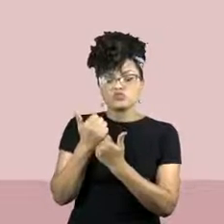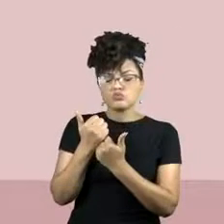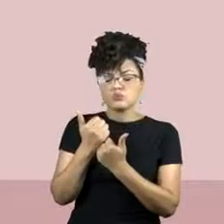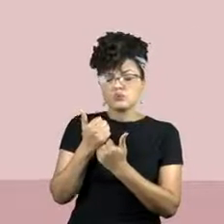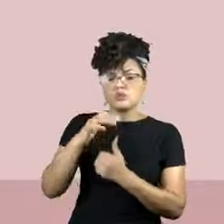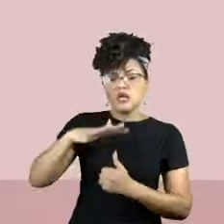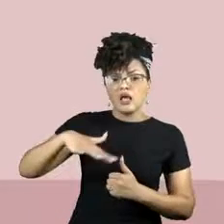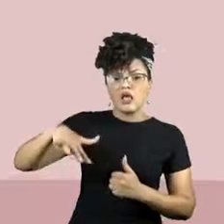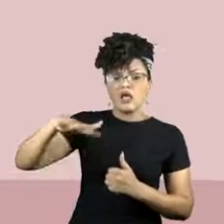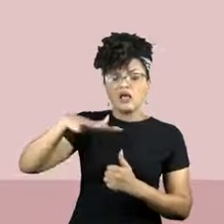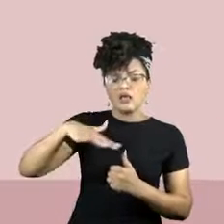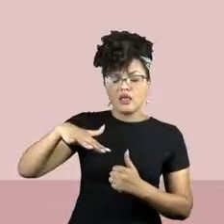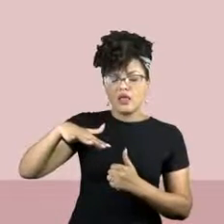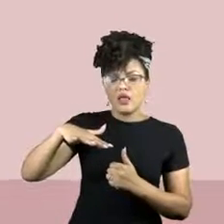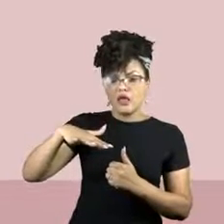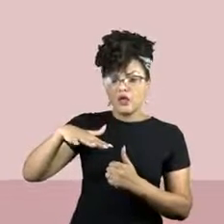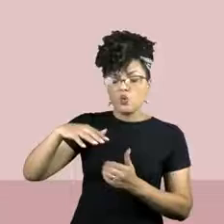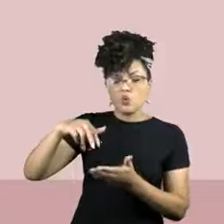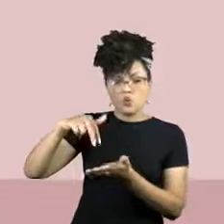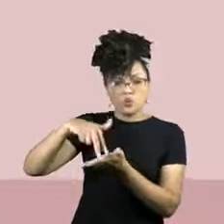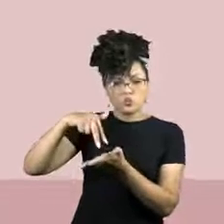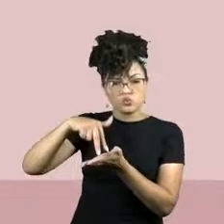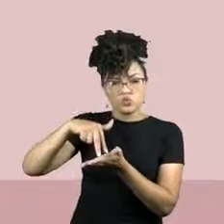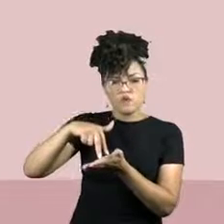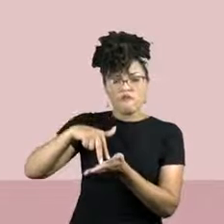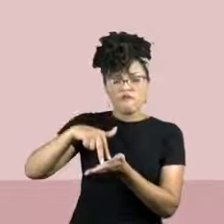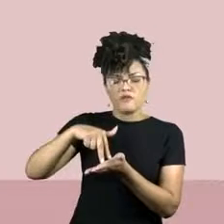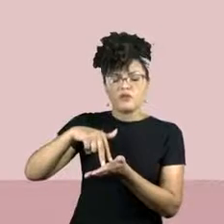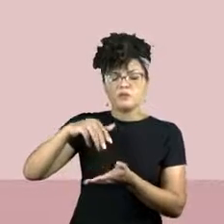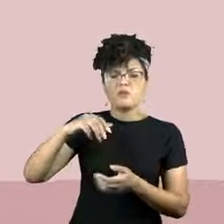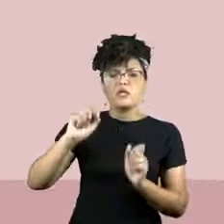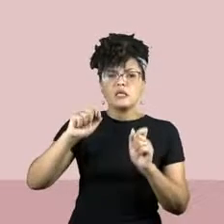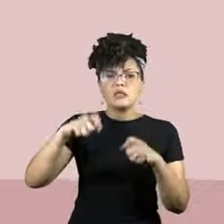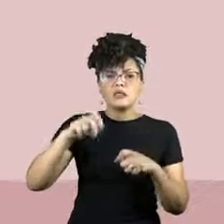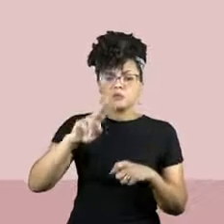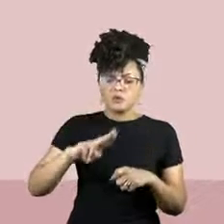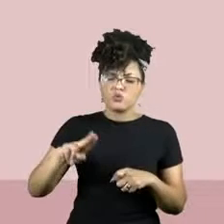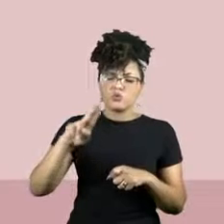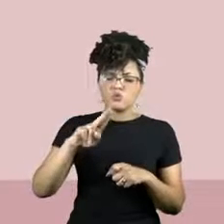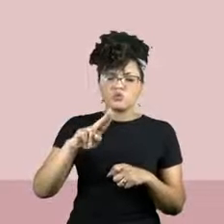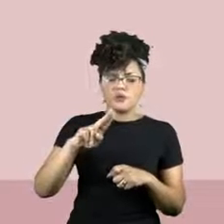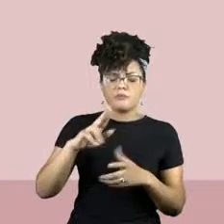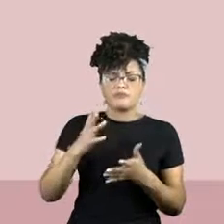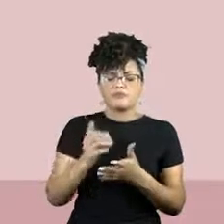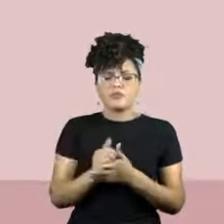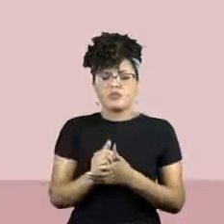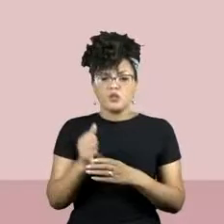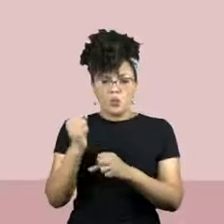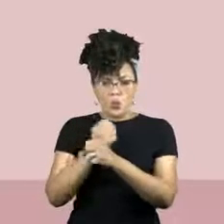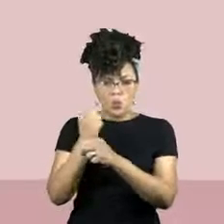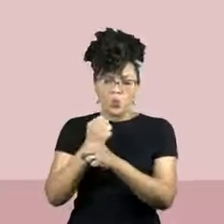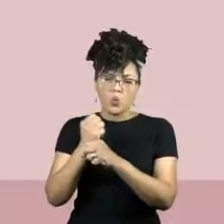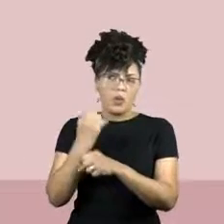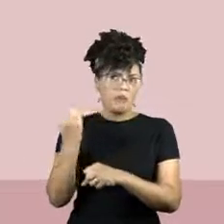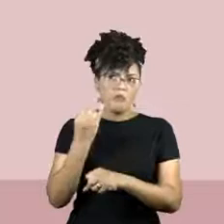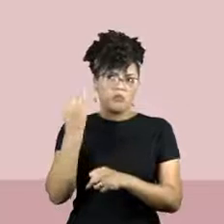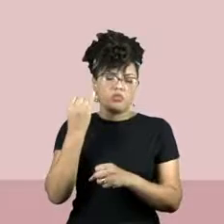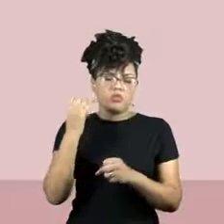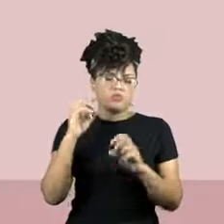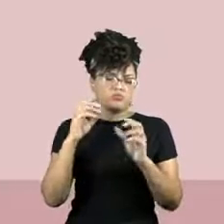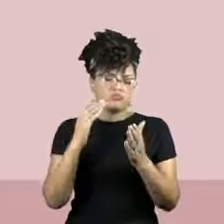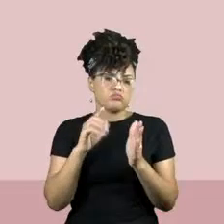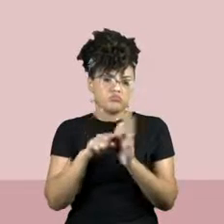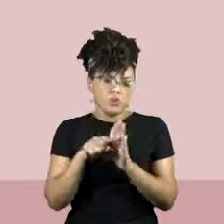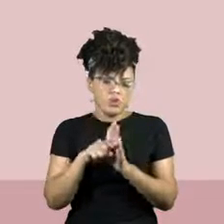a tendência a estabilizar e quais são as alternativas que eu posso utilizar para a estabilização. Que é tão importante quanto a gente fazer um estudo do tipo assim, esse